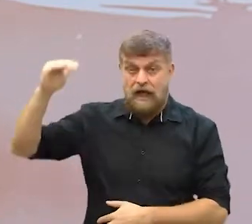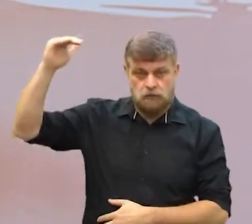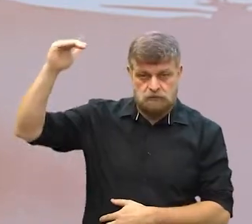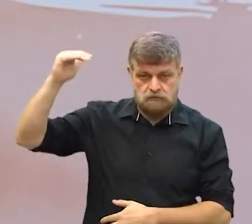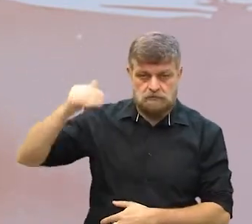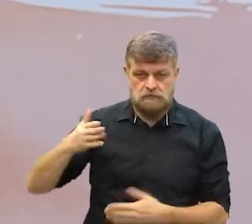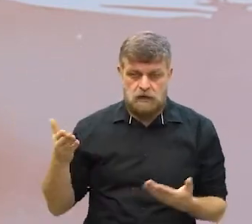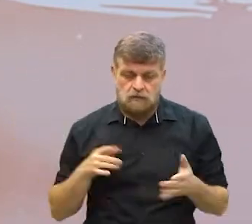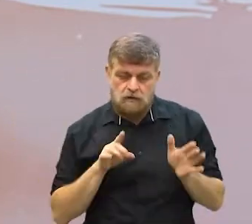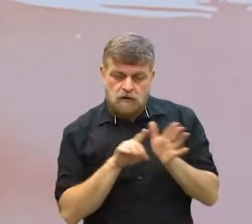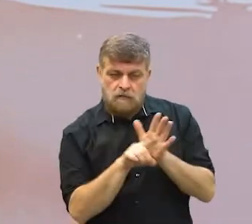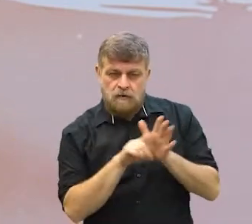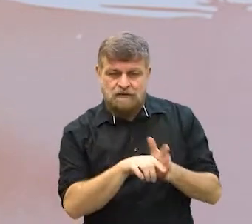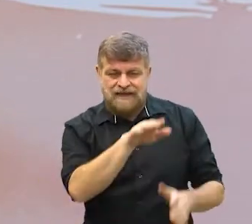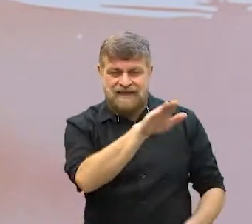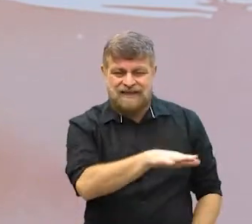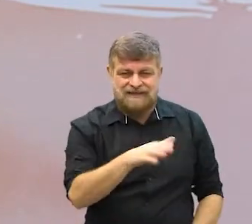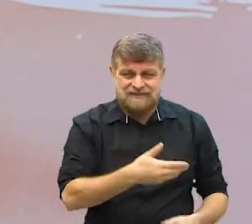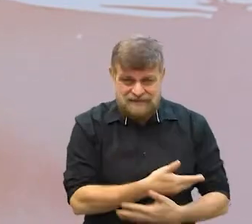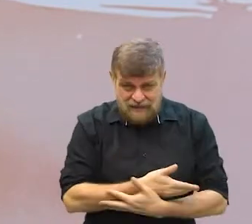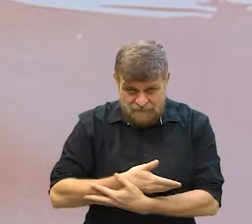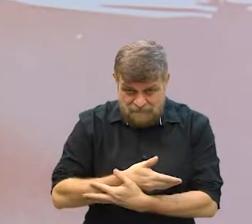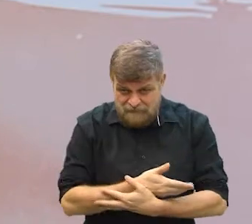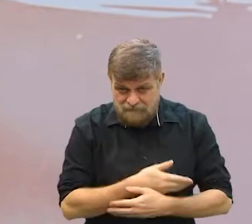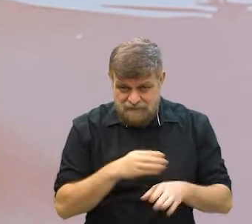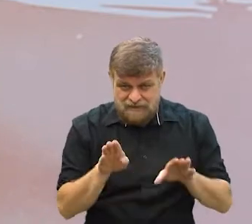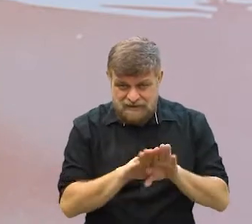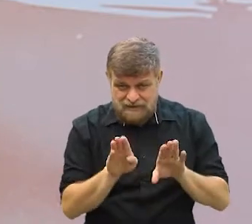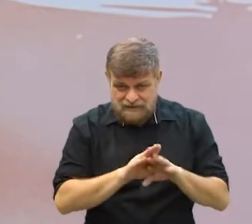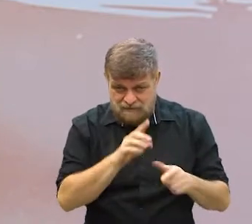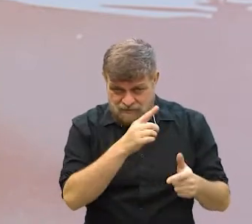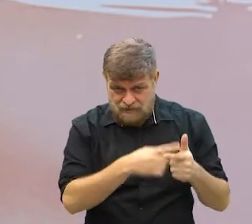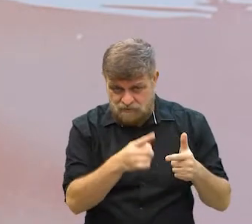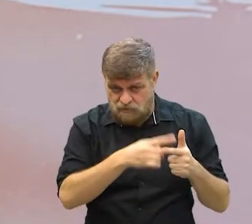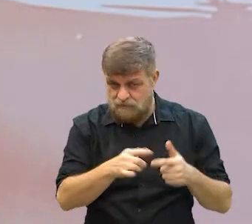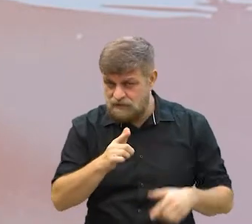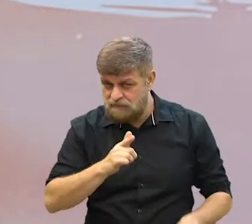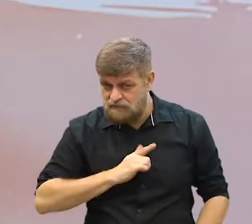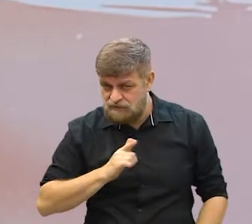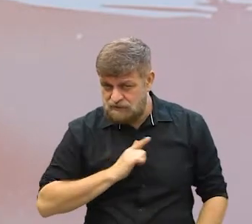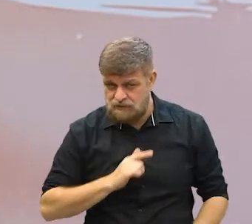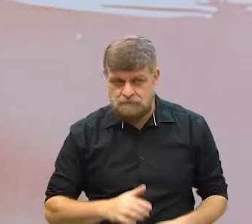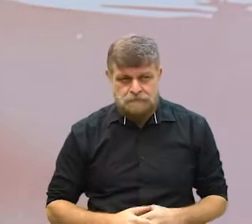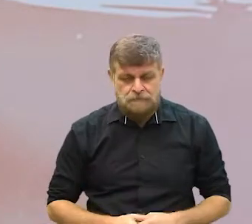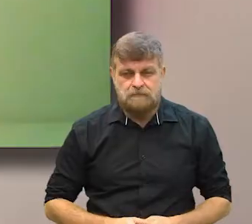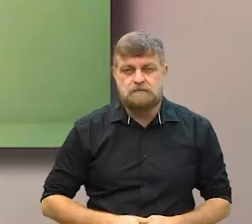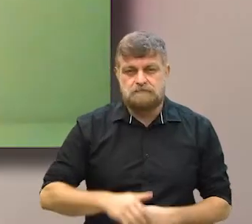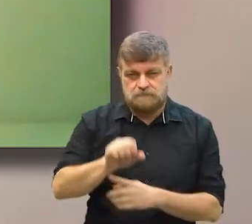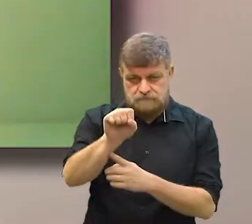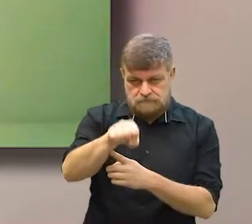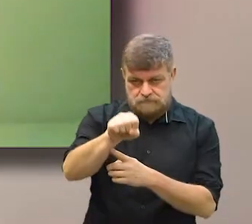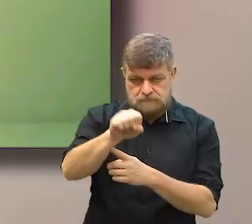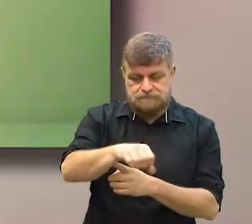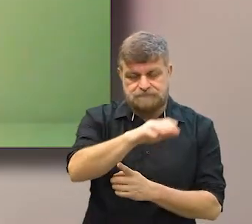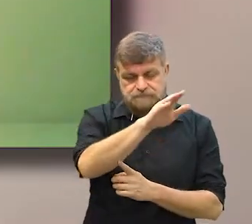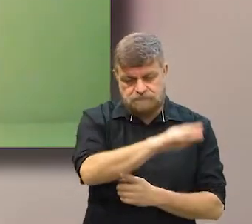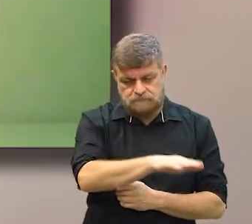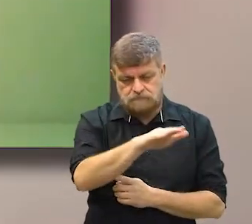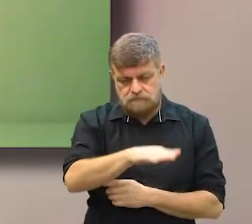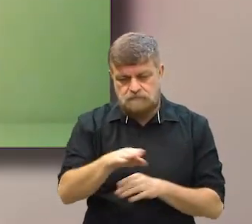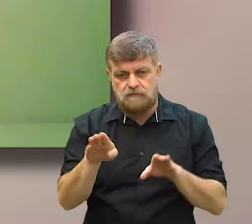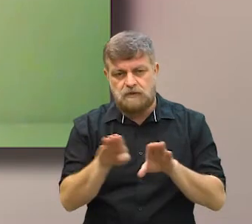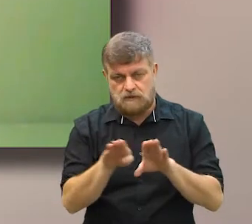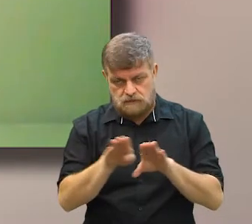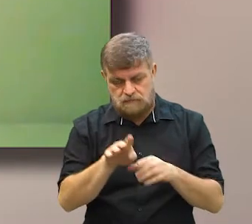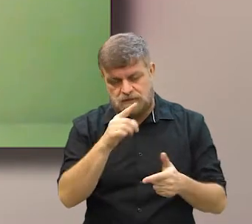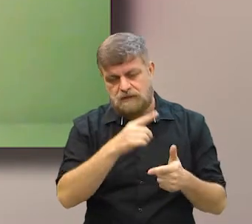E criança, doutor? Bebê também tem problema no sono? Criança? Sim, as crianças